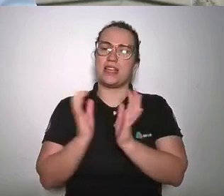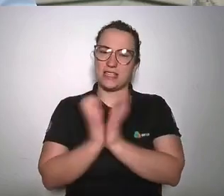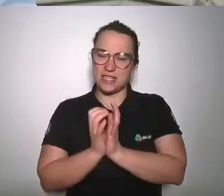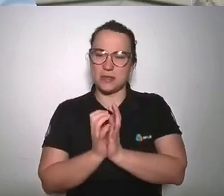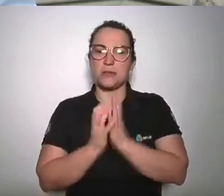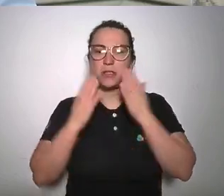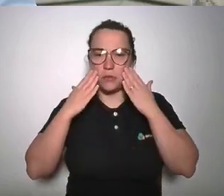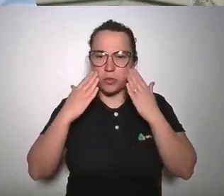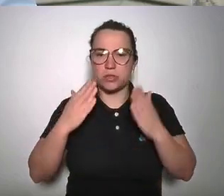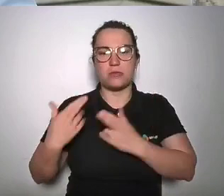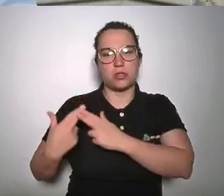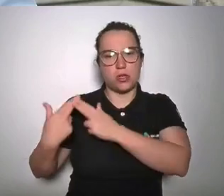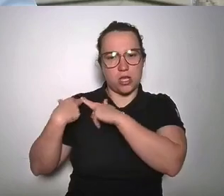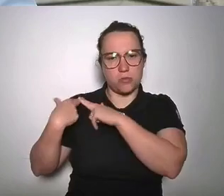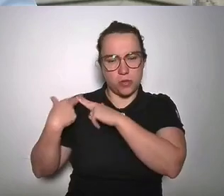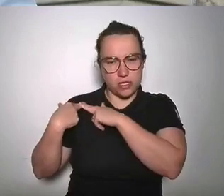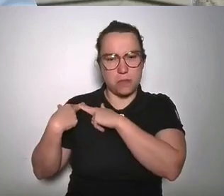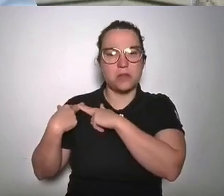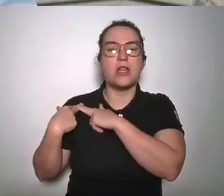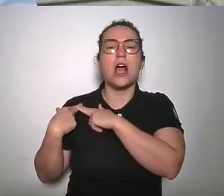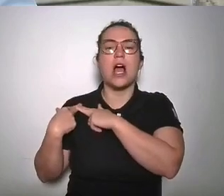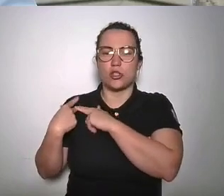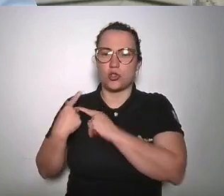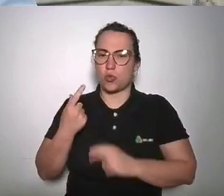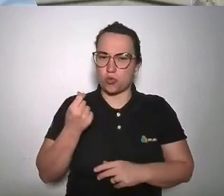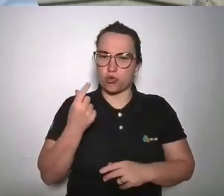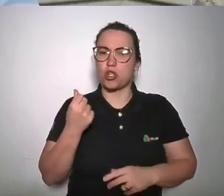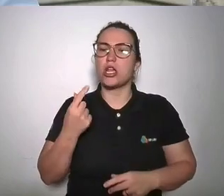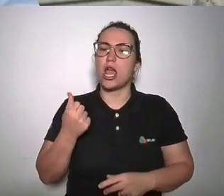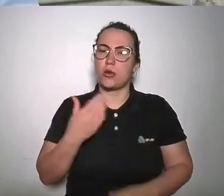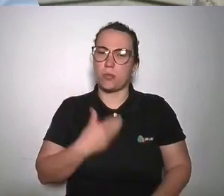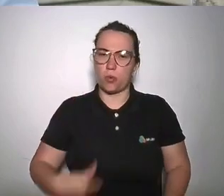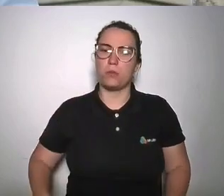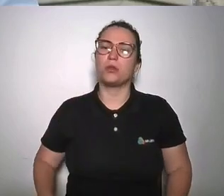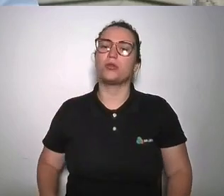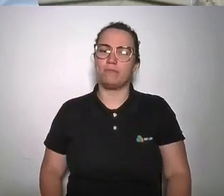demonstrado responsabilidade com o recurso que é público.